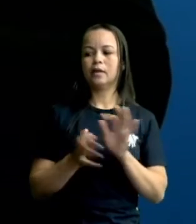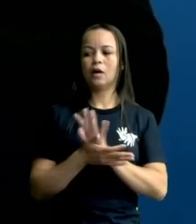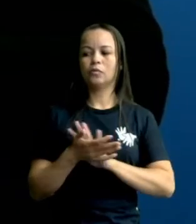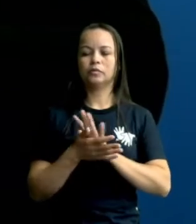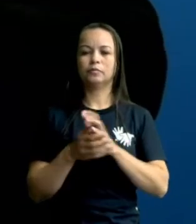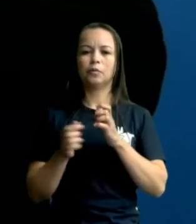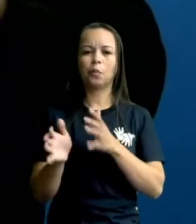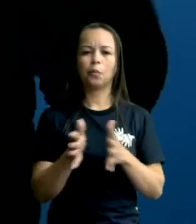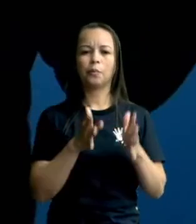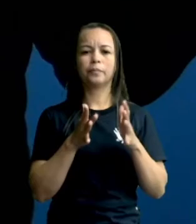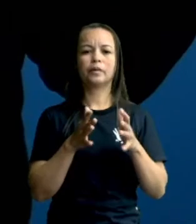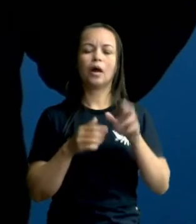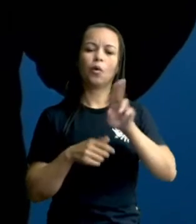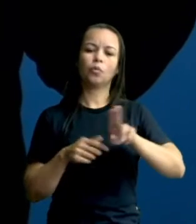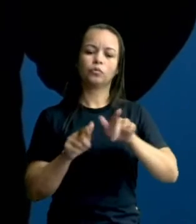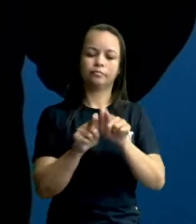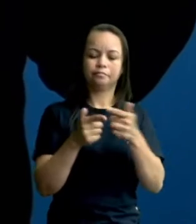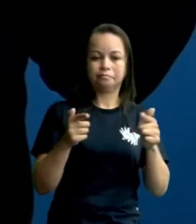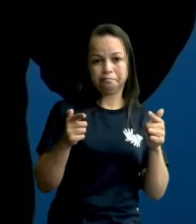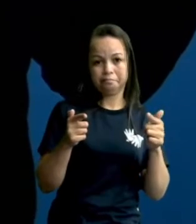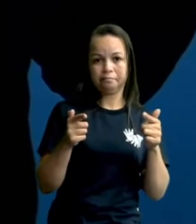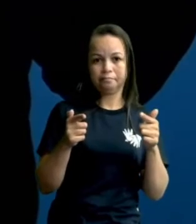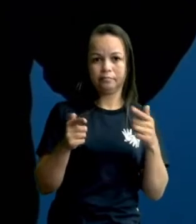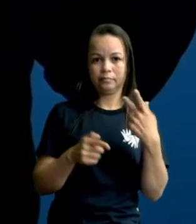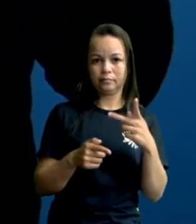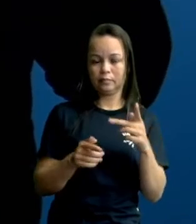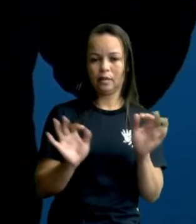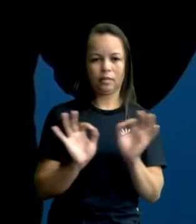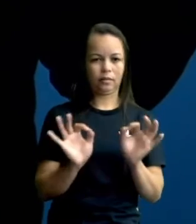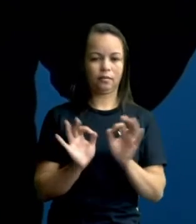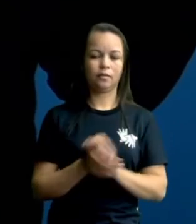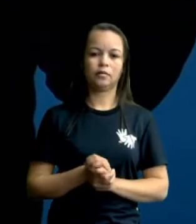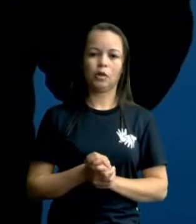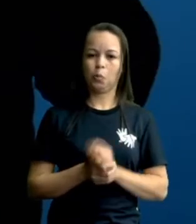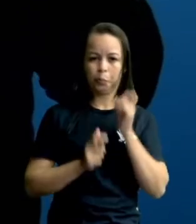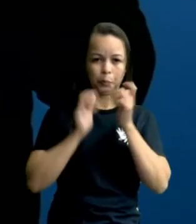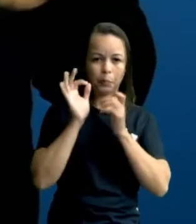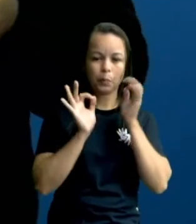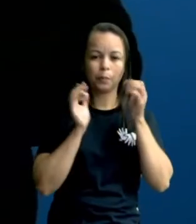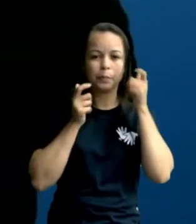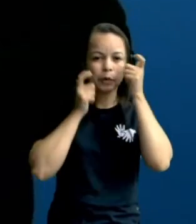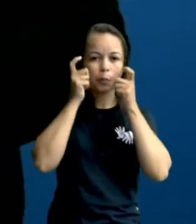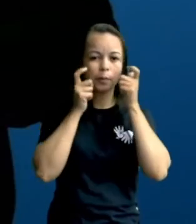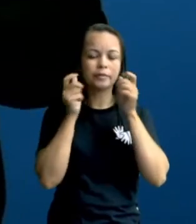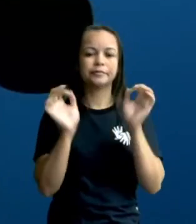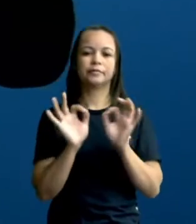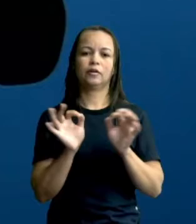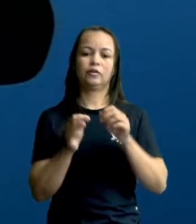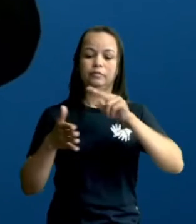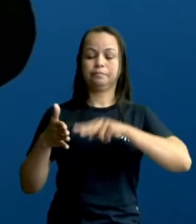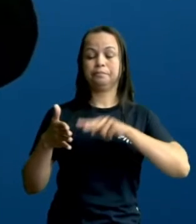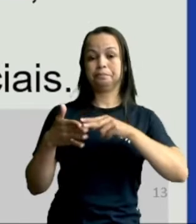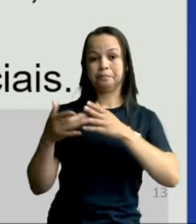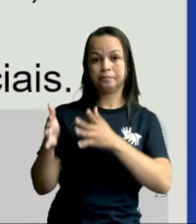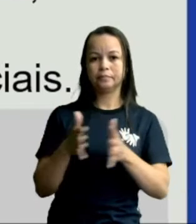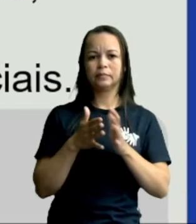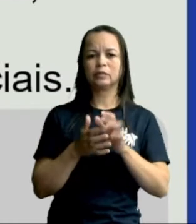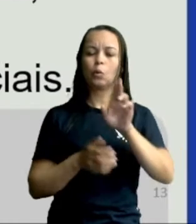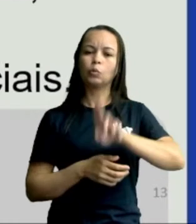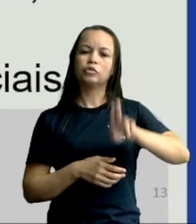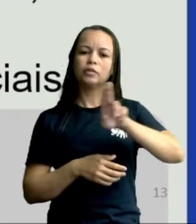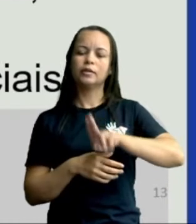uso correto das normas gramaticais. Não, ela não se preocupa. Aqui você está livre. Utiliza o